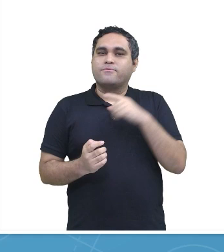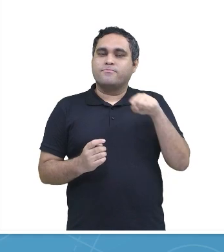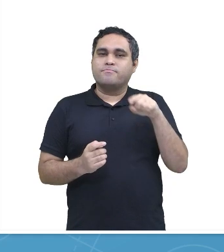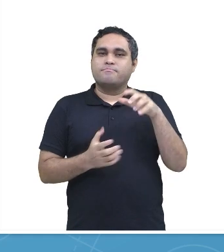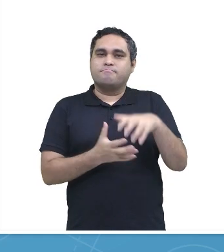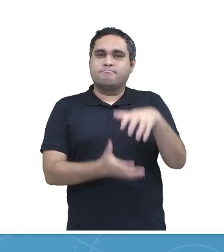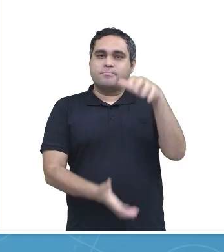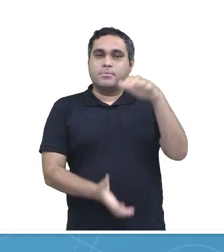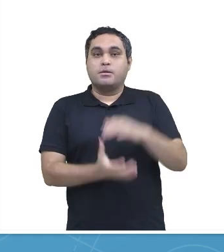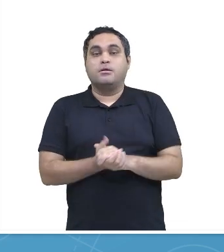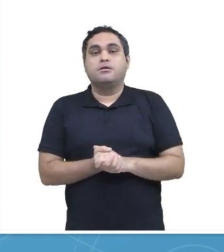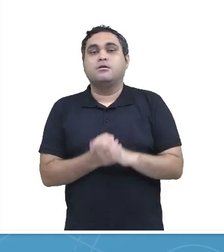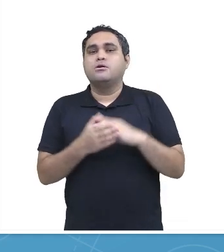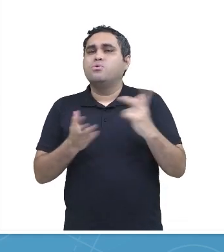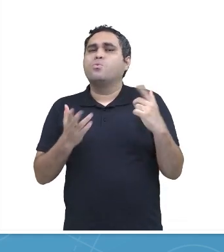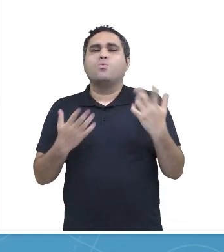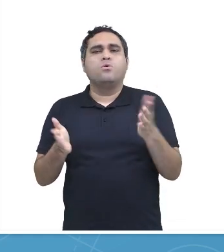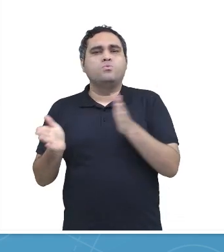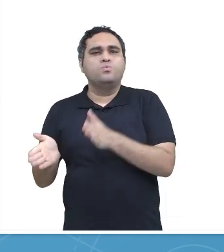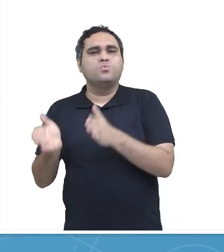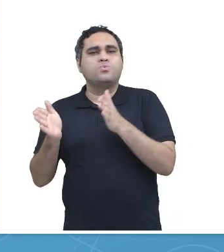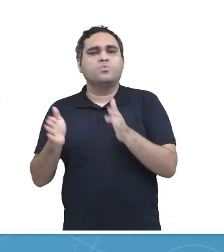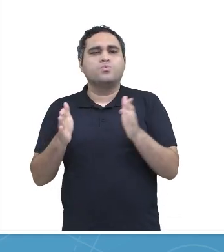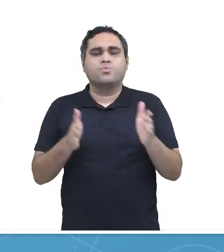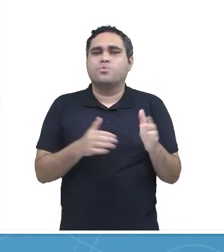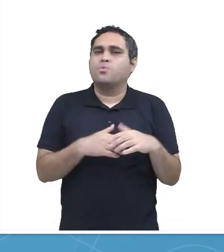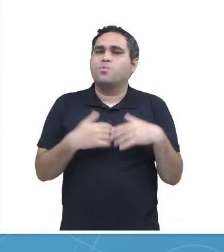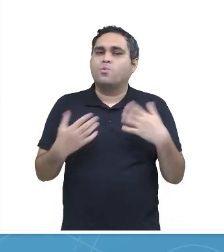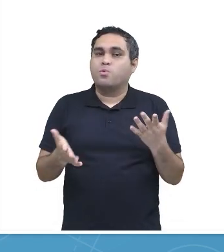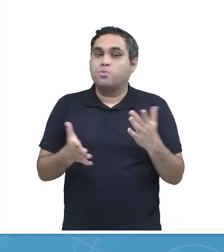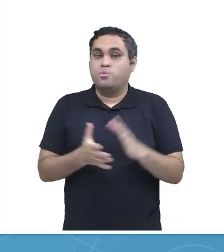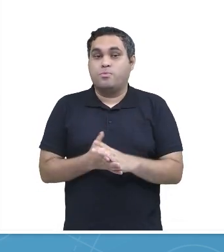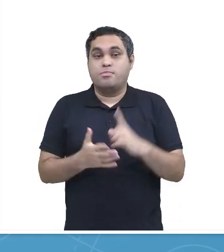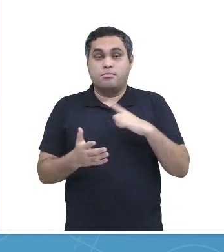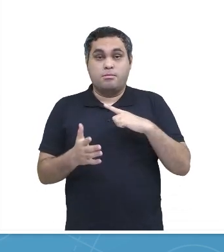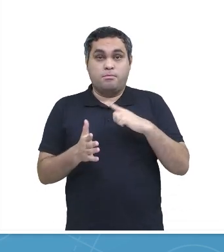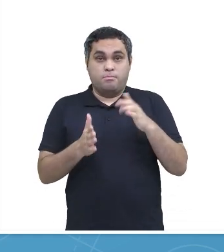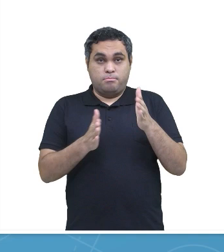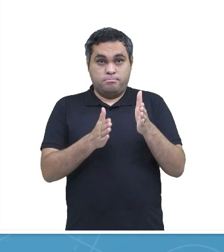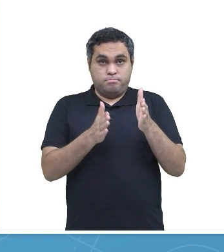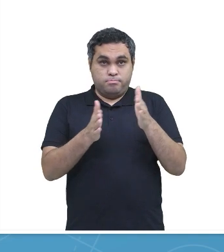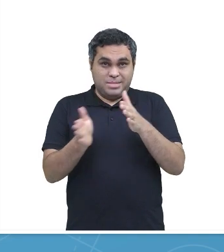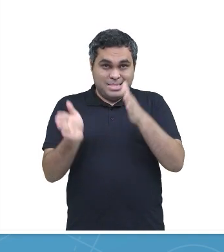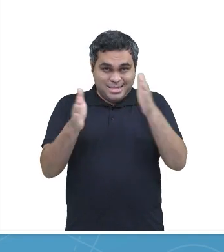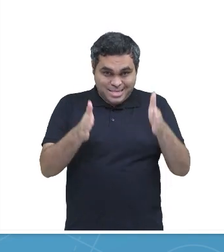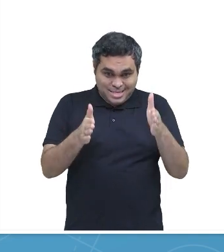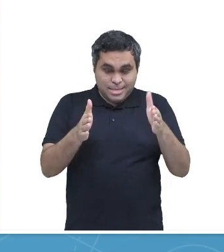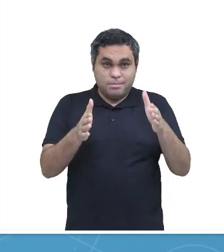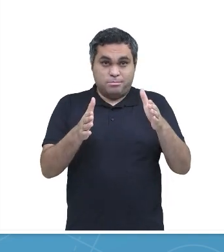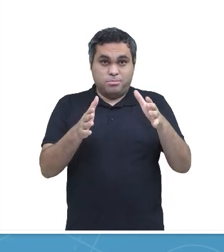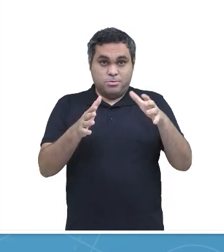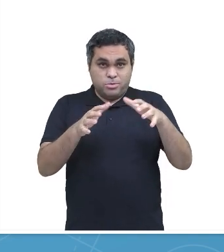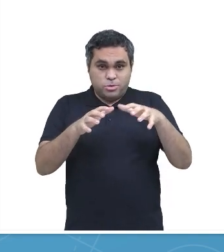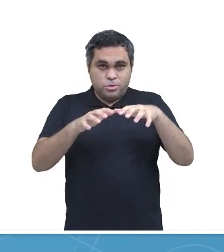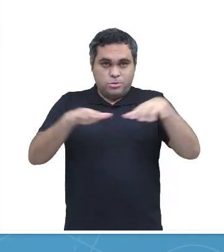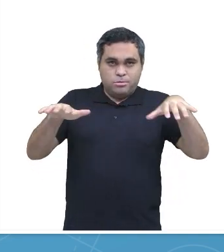E quais são as etapas da vida do adulto? Existem 3 etapas que nós podemos distinguir. A fase do adulto